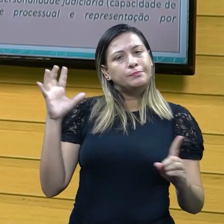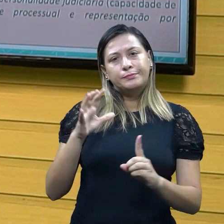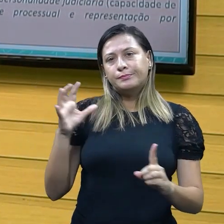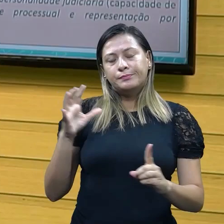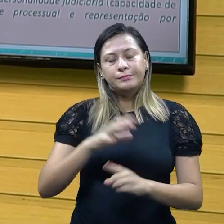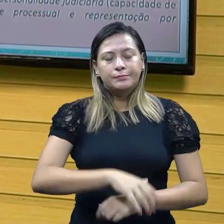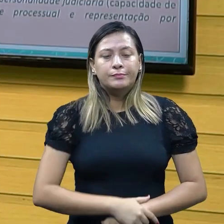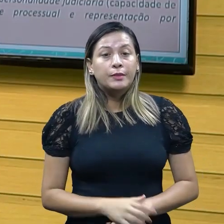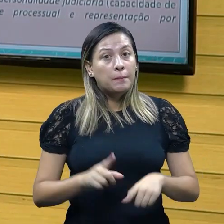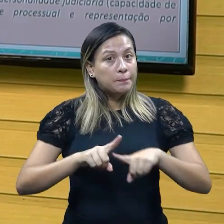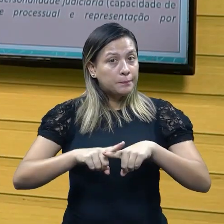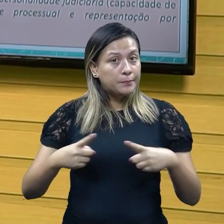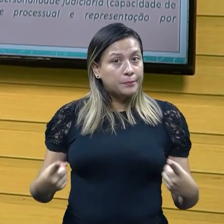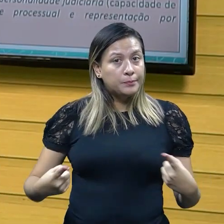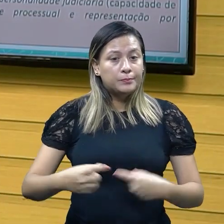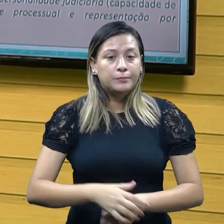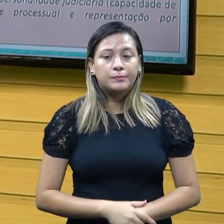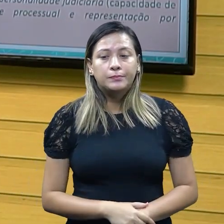tá? Mas